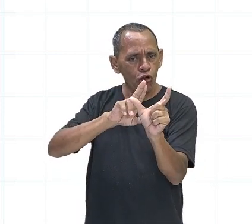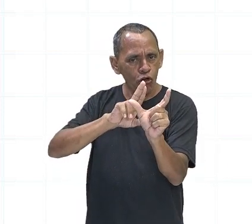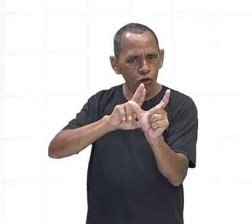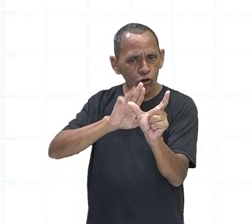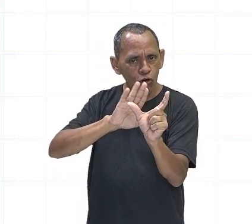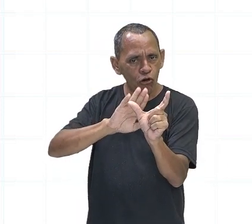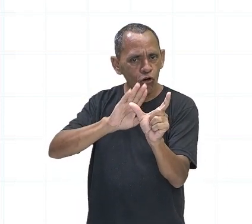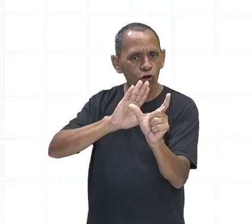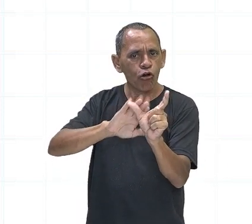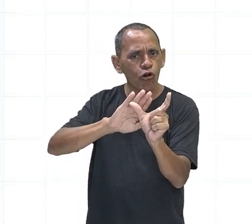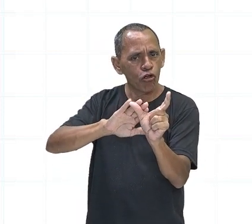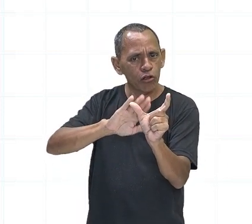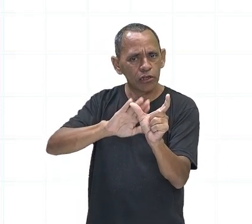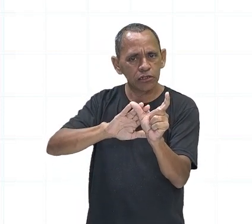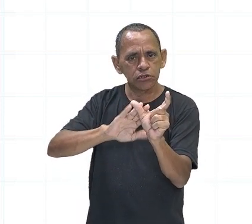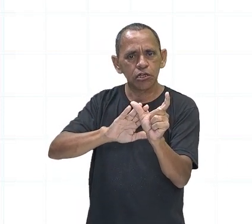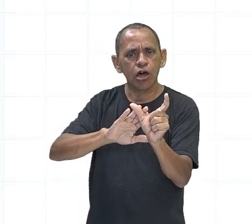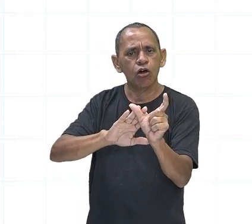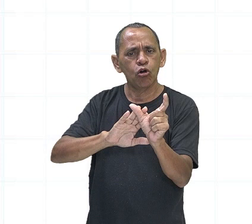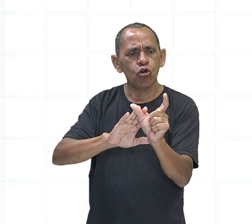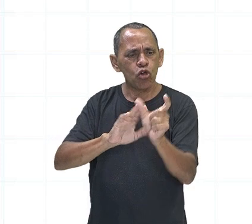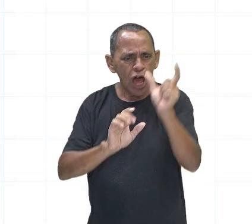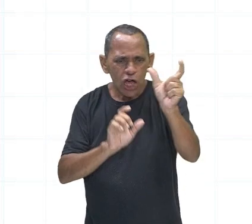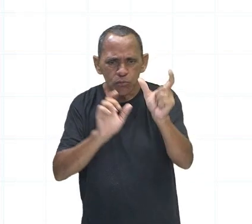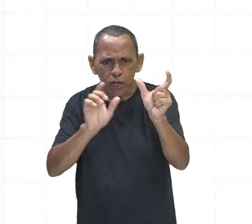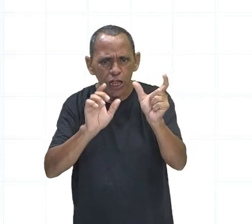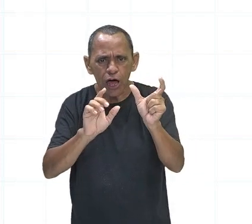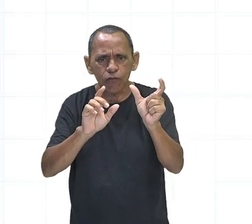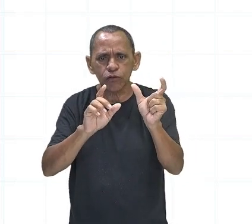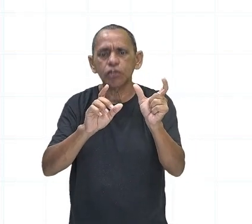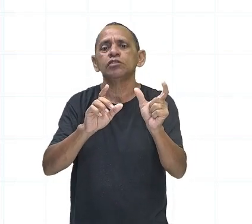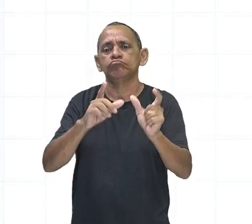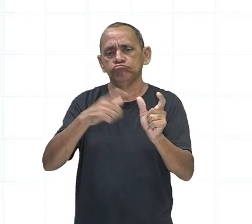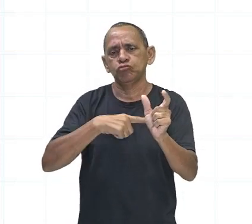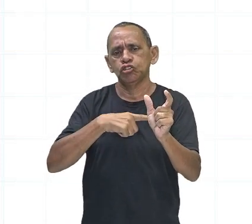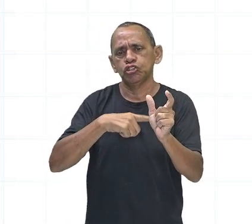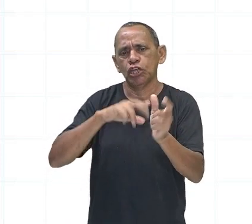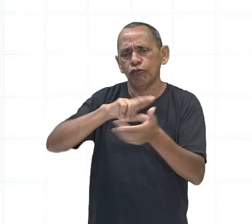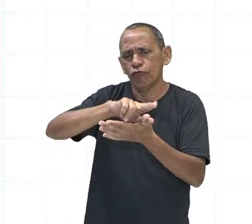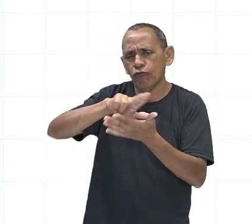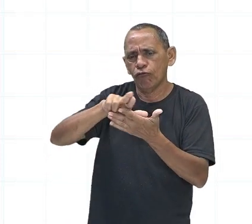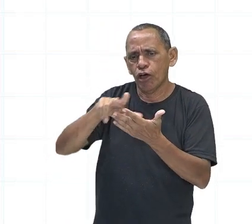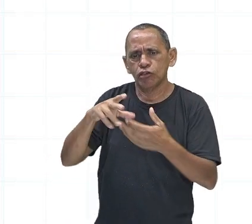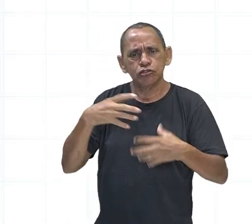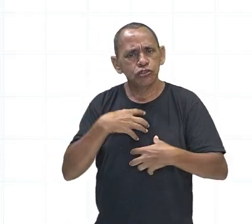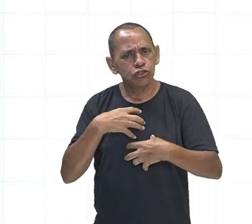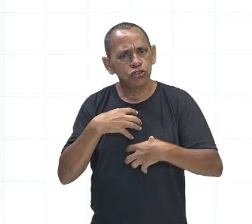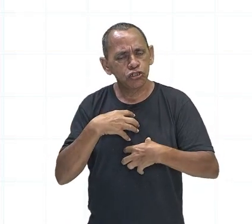um único sentido, como o que encontramos nos dicionários.